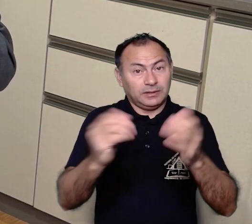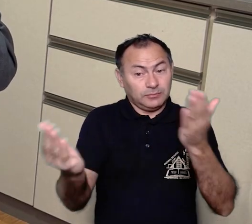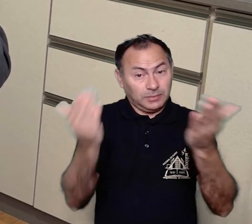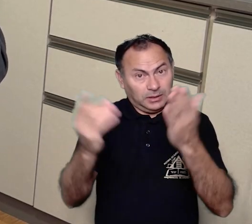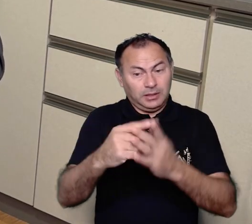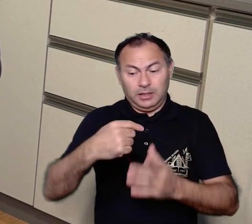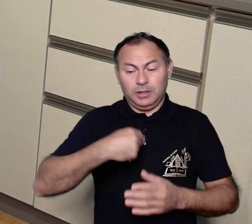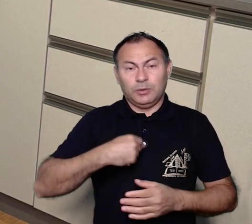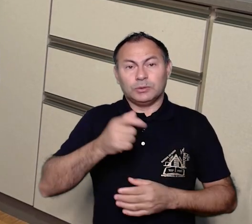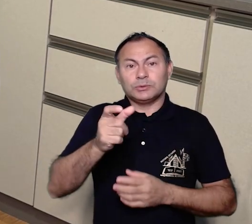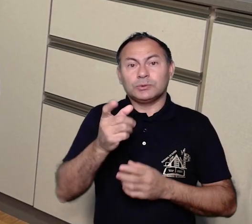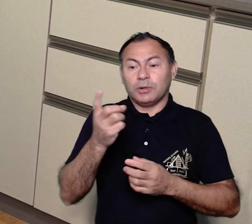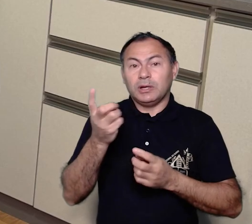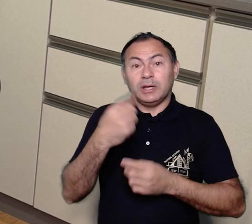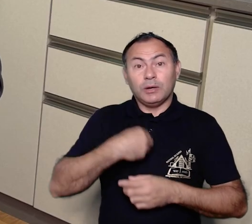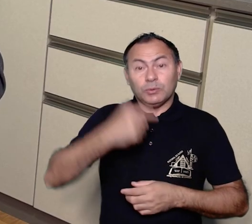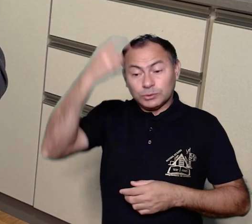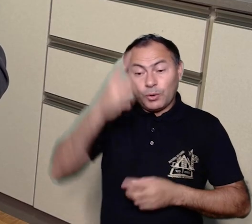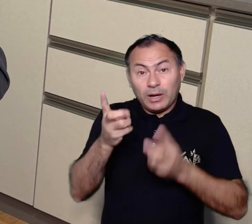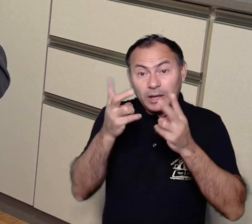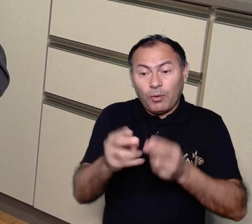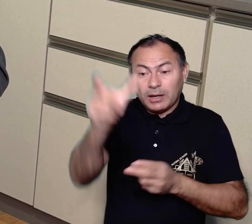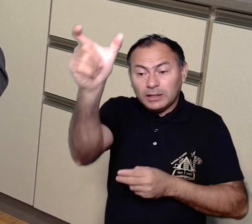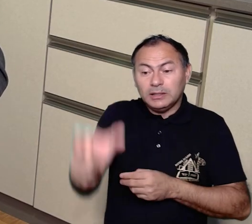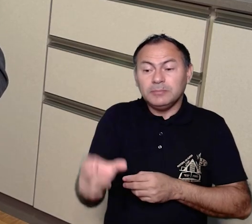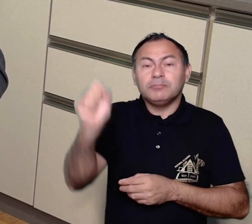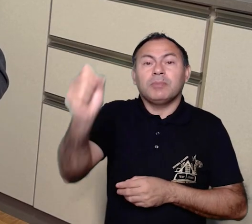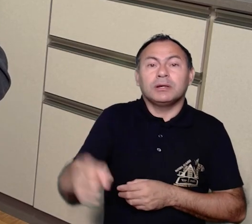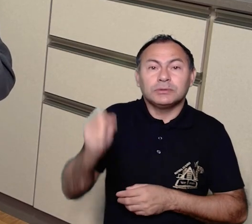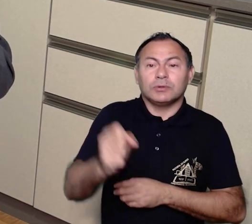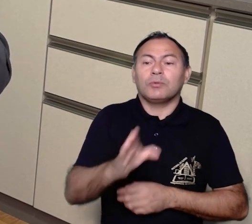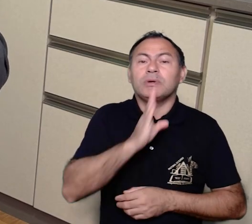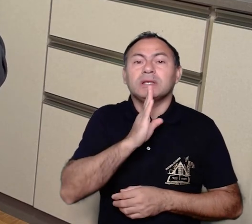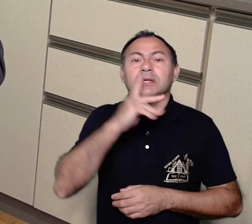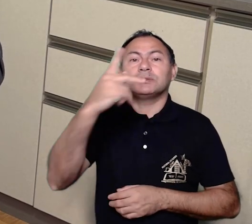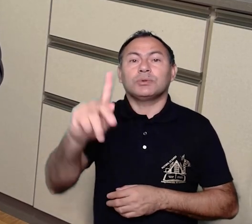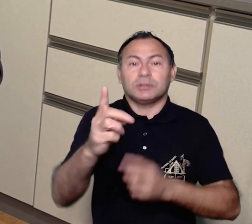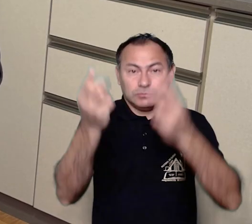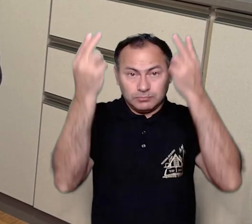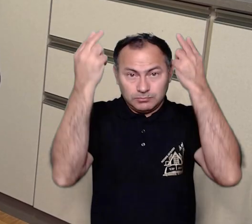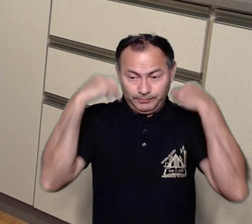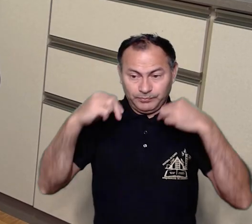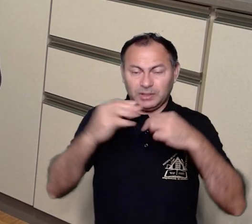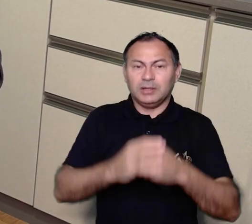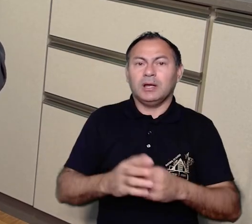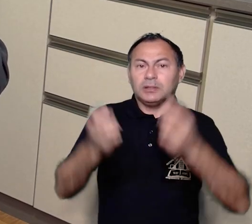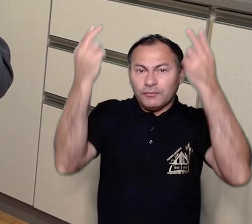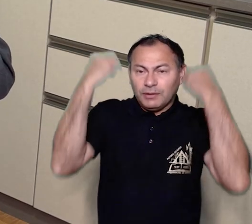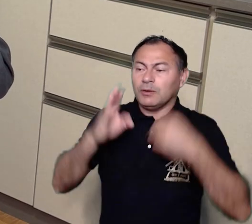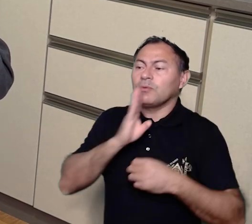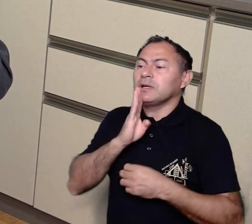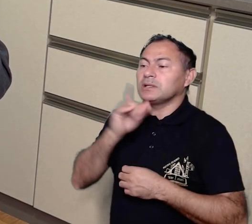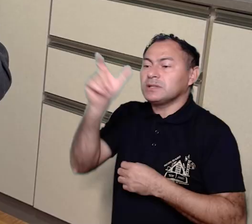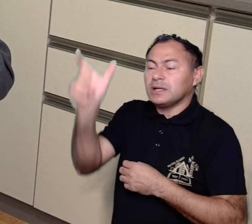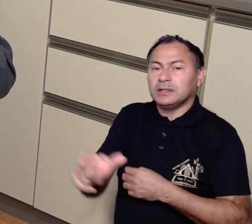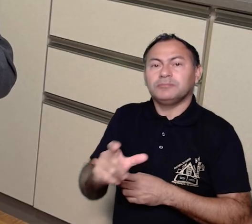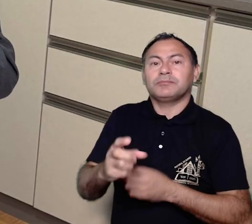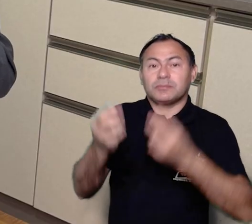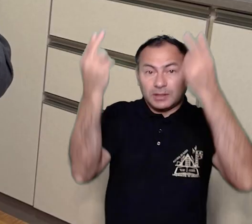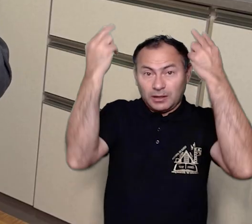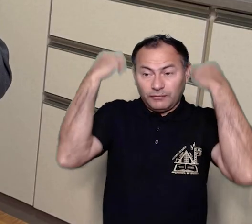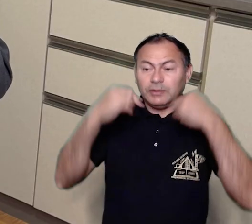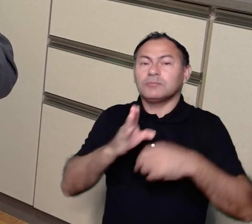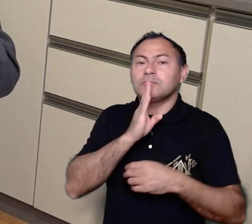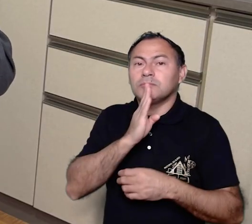Eu sou como este pastor que conhece as suas ovelhas, e as ovelhas o conhecem, e